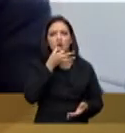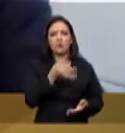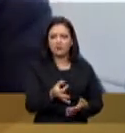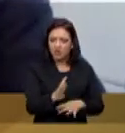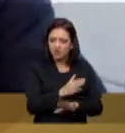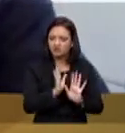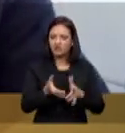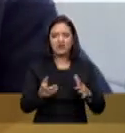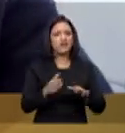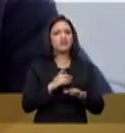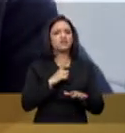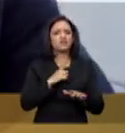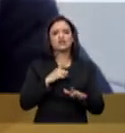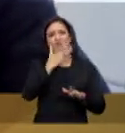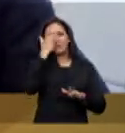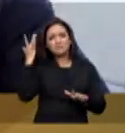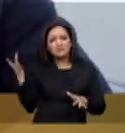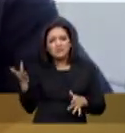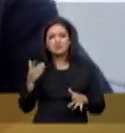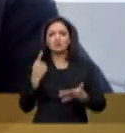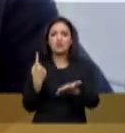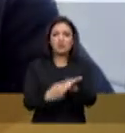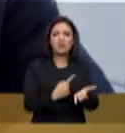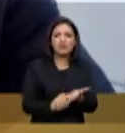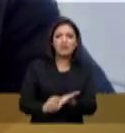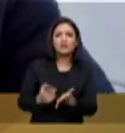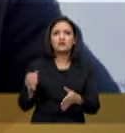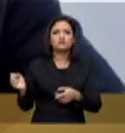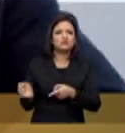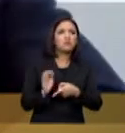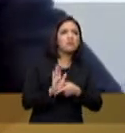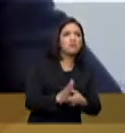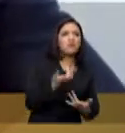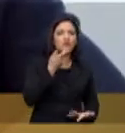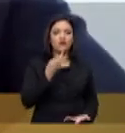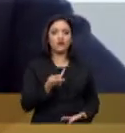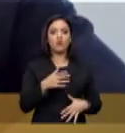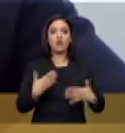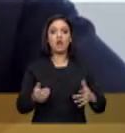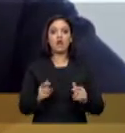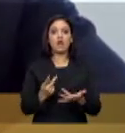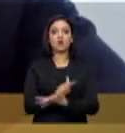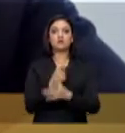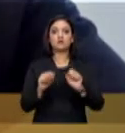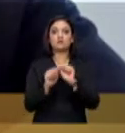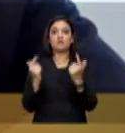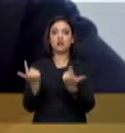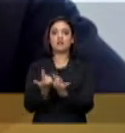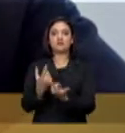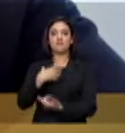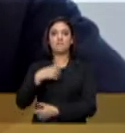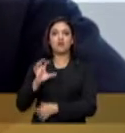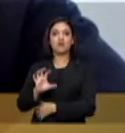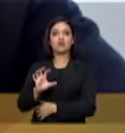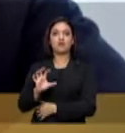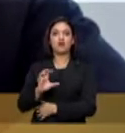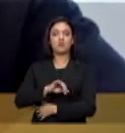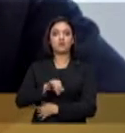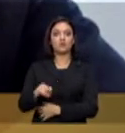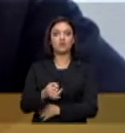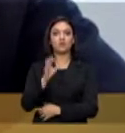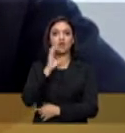procedência, já tinha a Miticuri falando, já tinha todo mundo falando, foi a Assembleia Legislativa da Bahia e excluiu